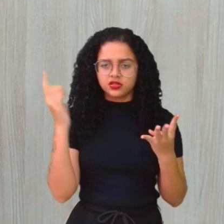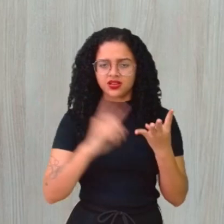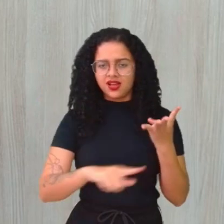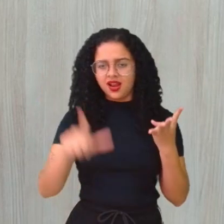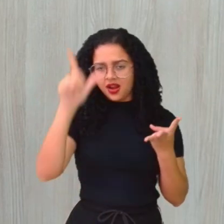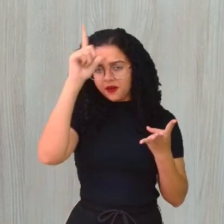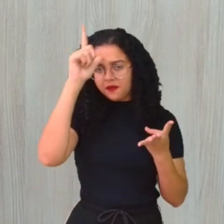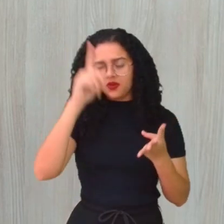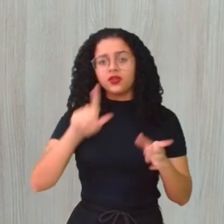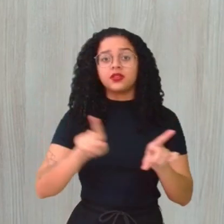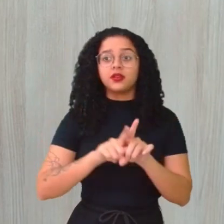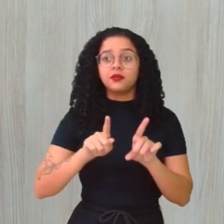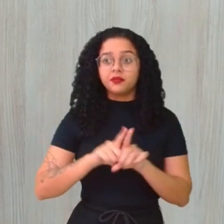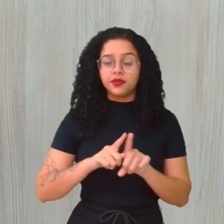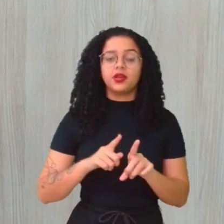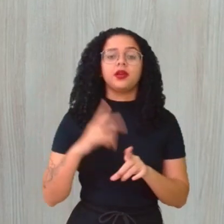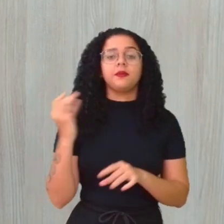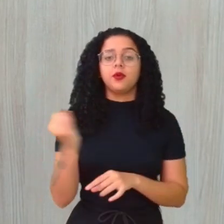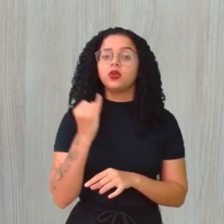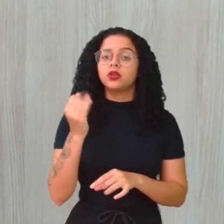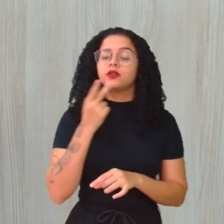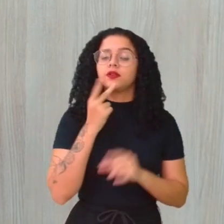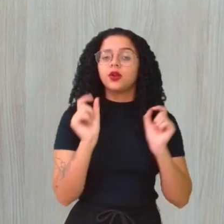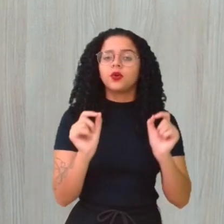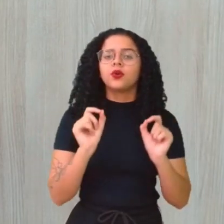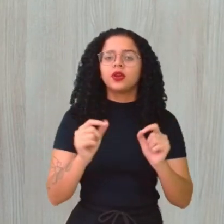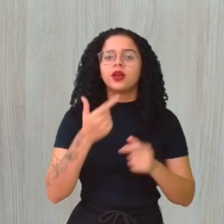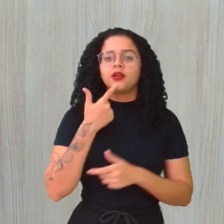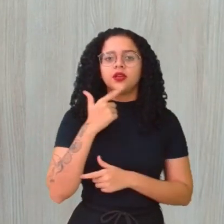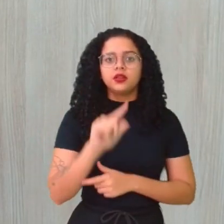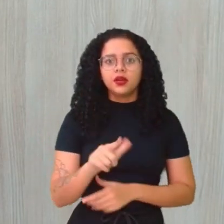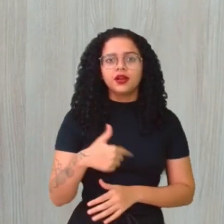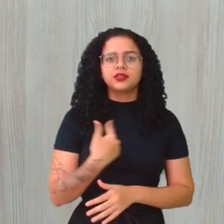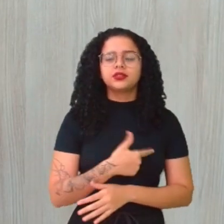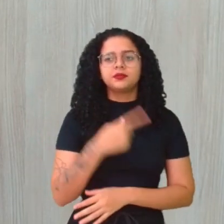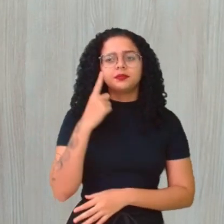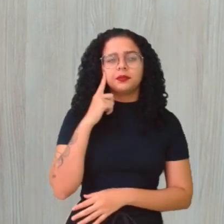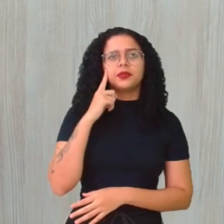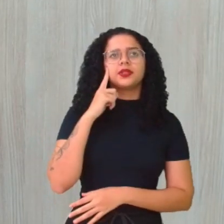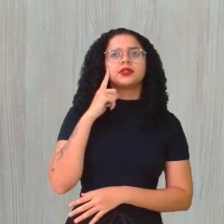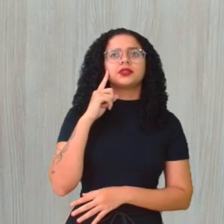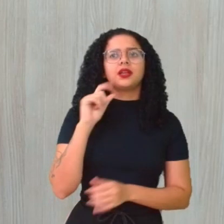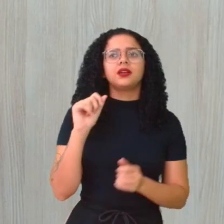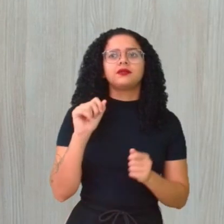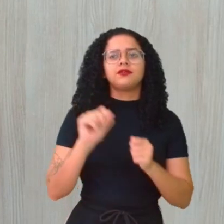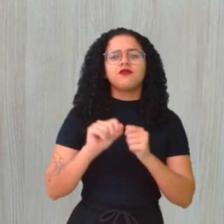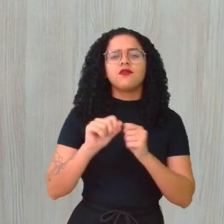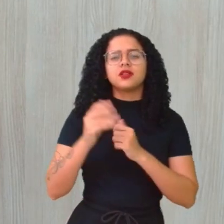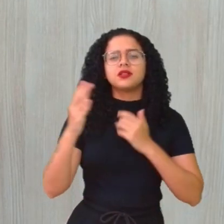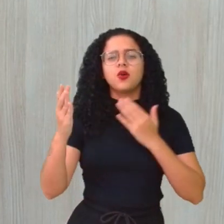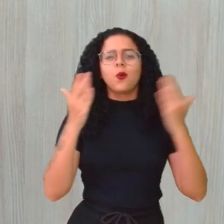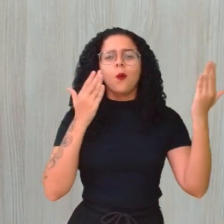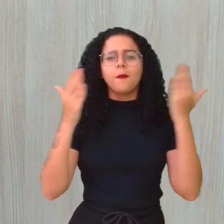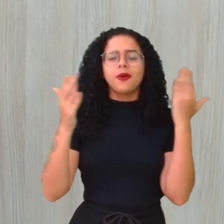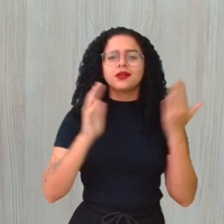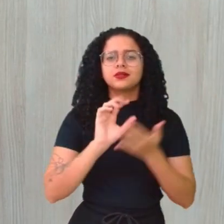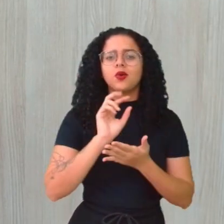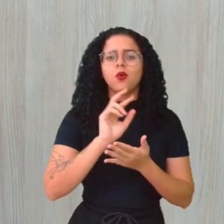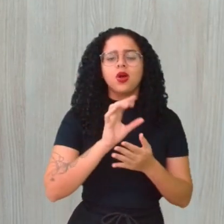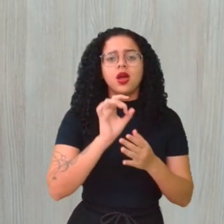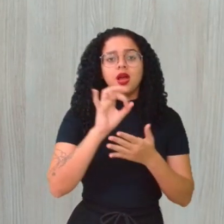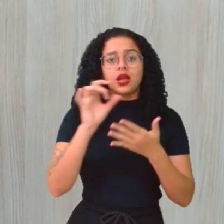alemão. E vale salientar que como idioma, gente, se a gente pensar, a gente fizer essa comparação, cada idioma tem